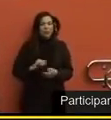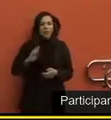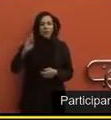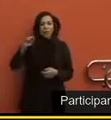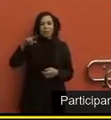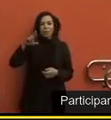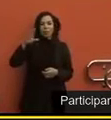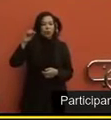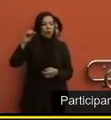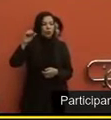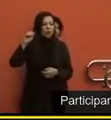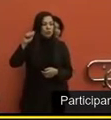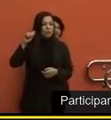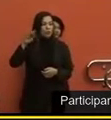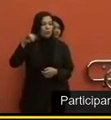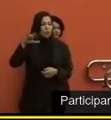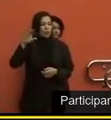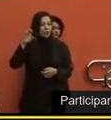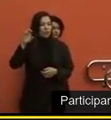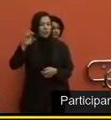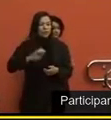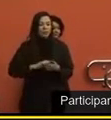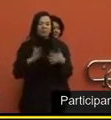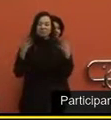Sabione Barreto.